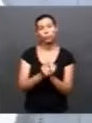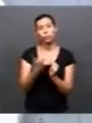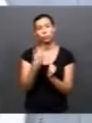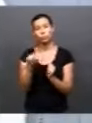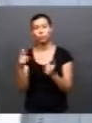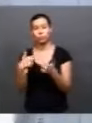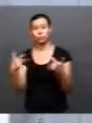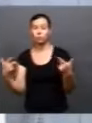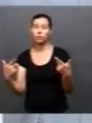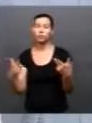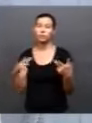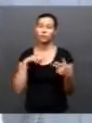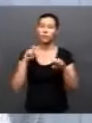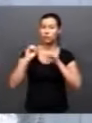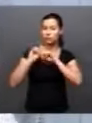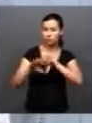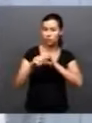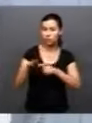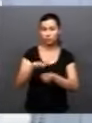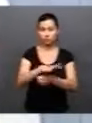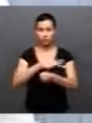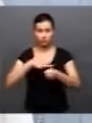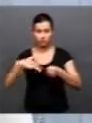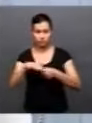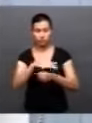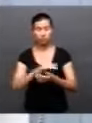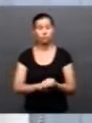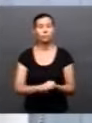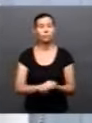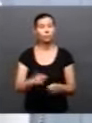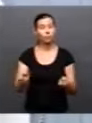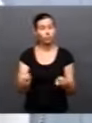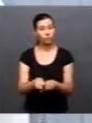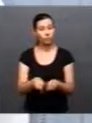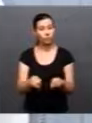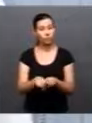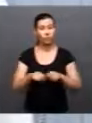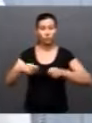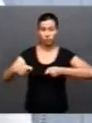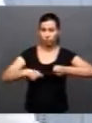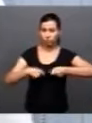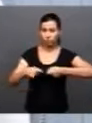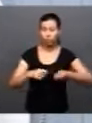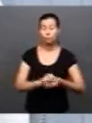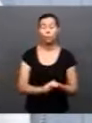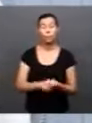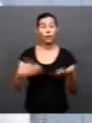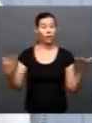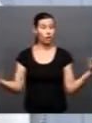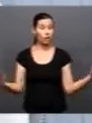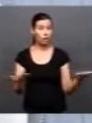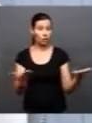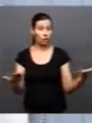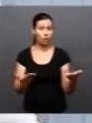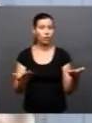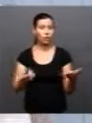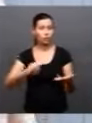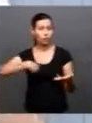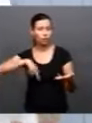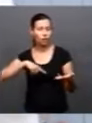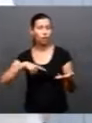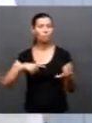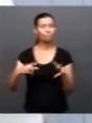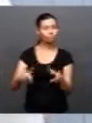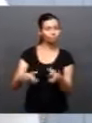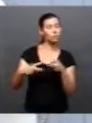ensino, com extensão, com questões da gestão. Só que agora nós sentimos uma necessidade, agora não,